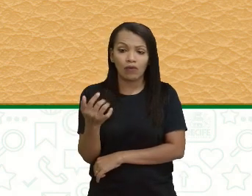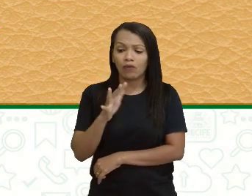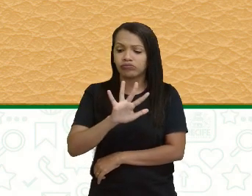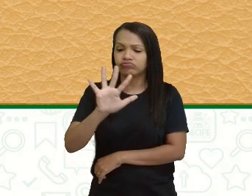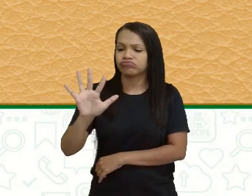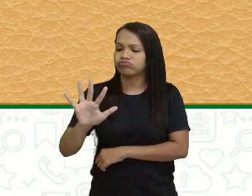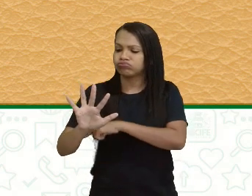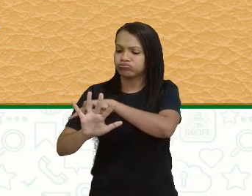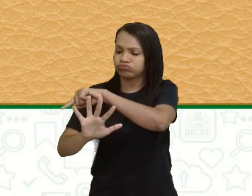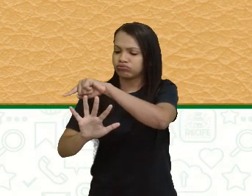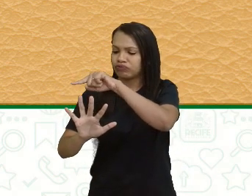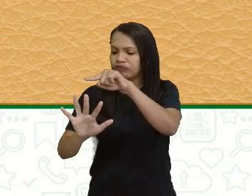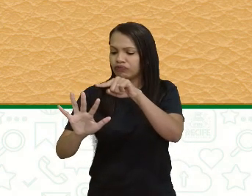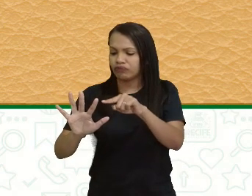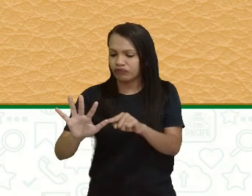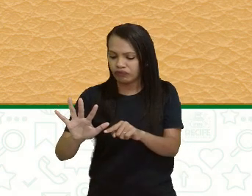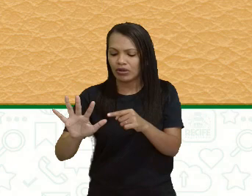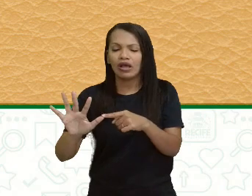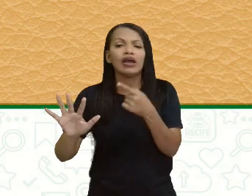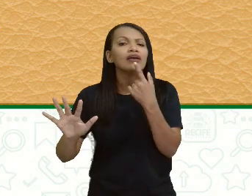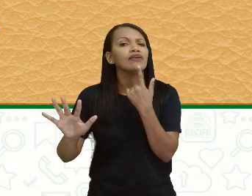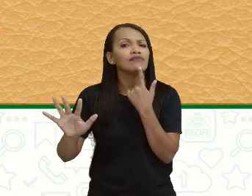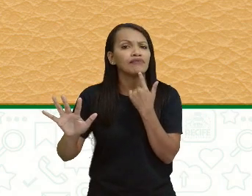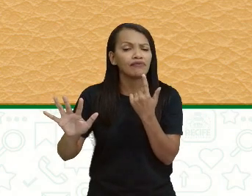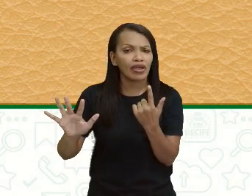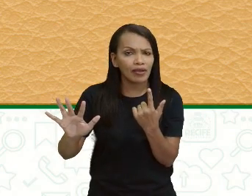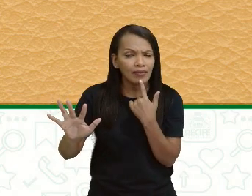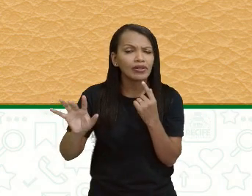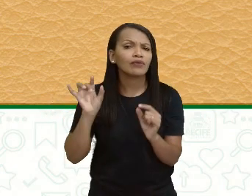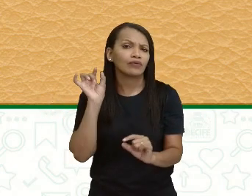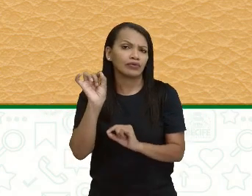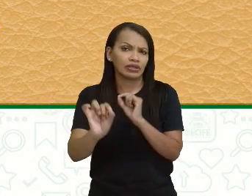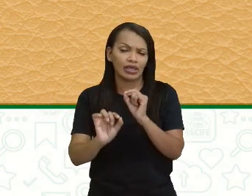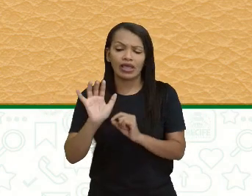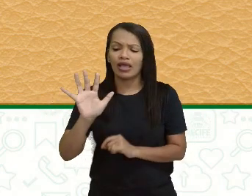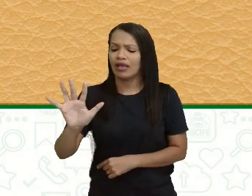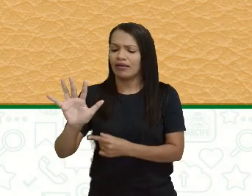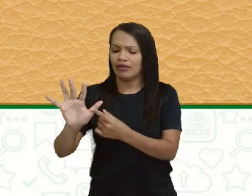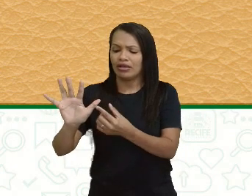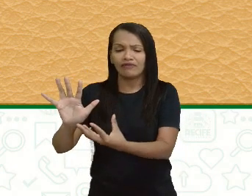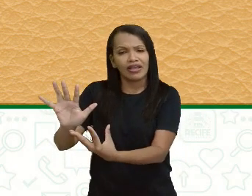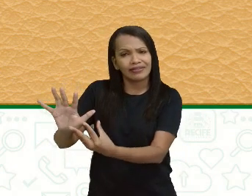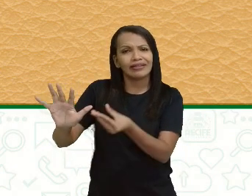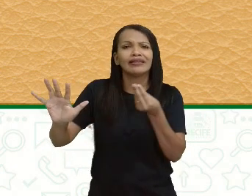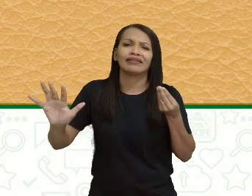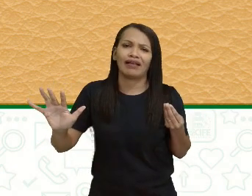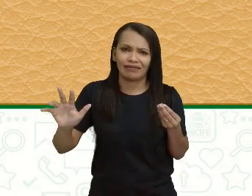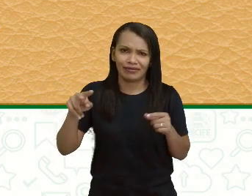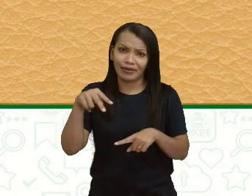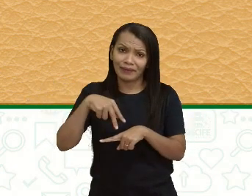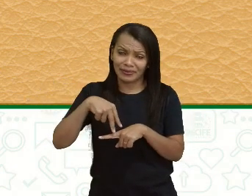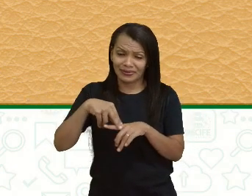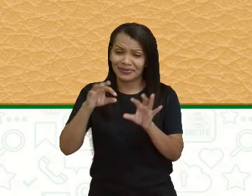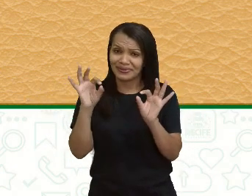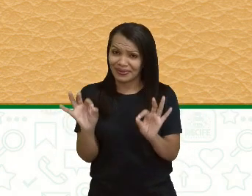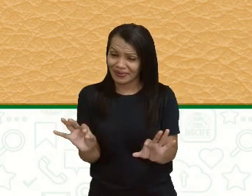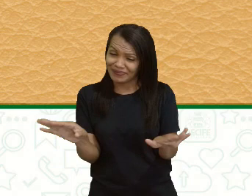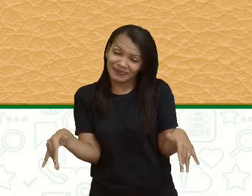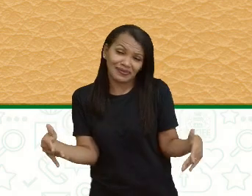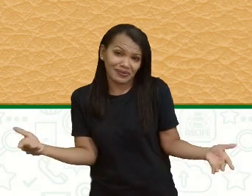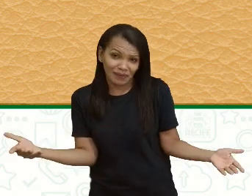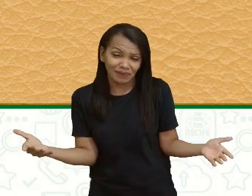partes ali está em vermelho, porque é exatamente a parte que vai ser retirada da pizza, certo?